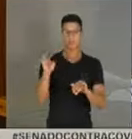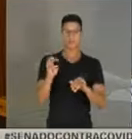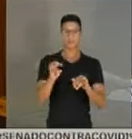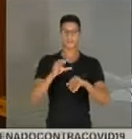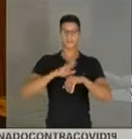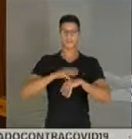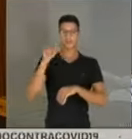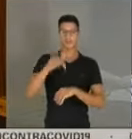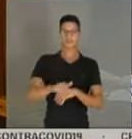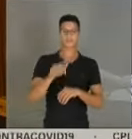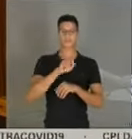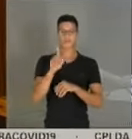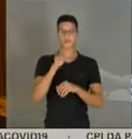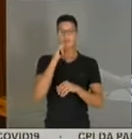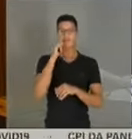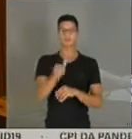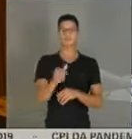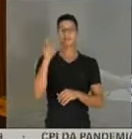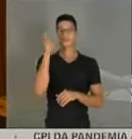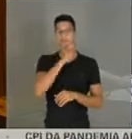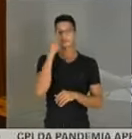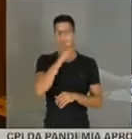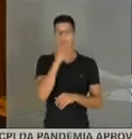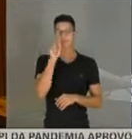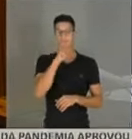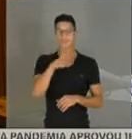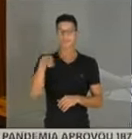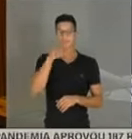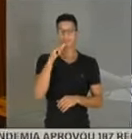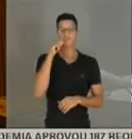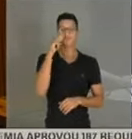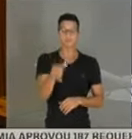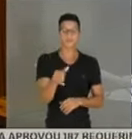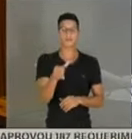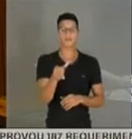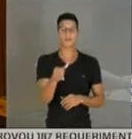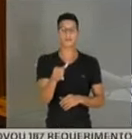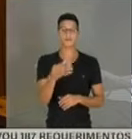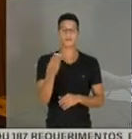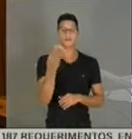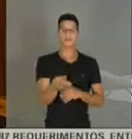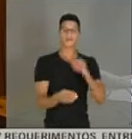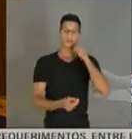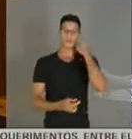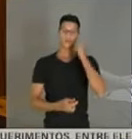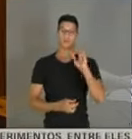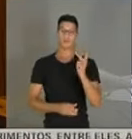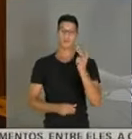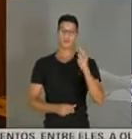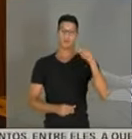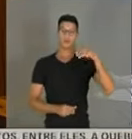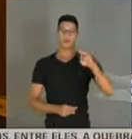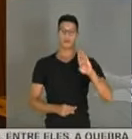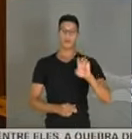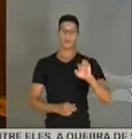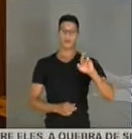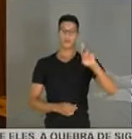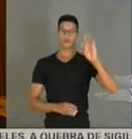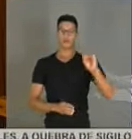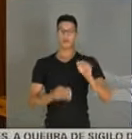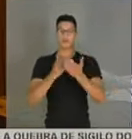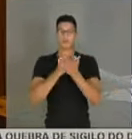vossa senhoria fez aqui, para não dizer que mentirosa, que vossa senhoria deu aqui ao senador Humberto, eu vou começar com